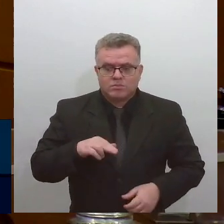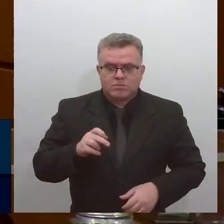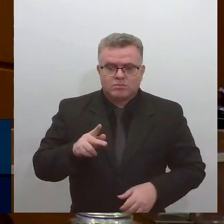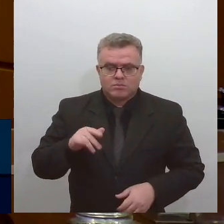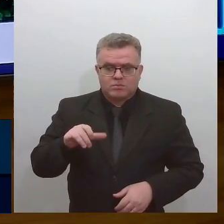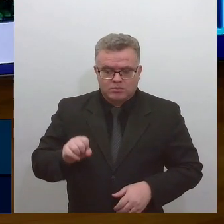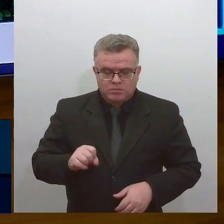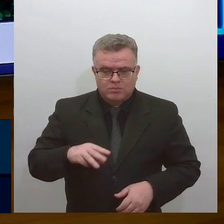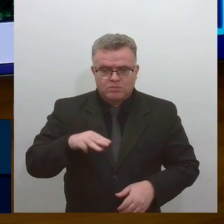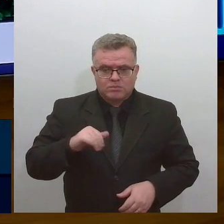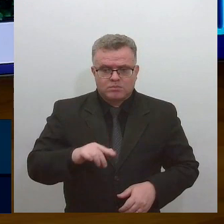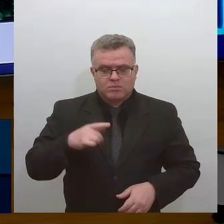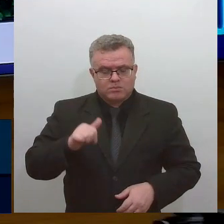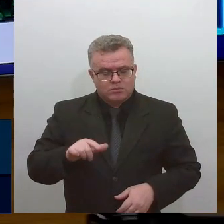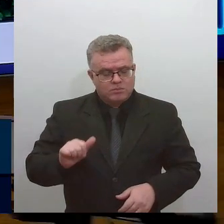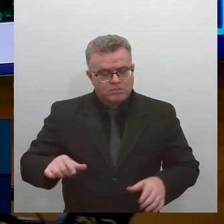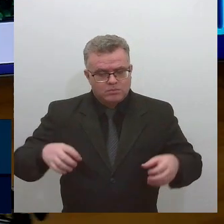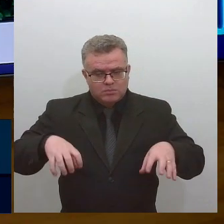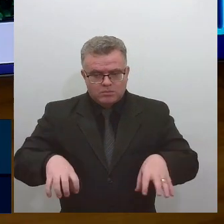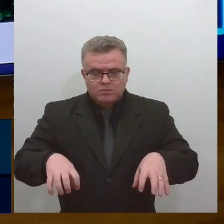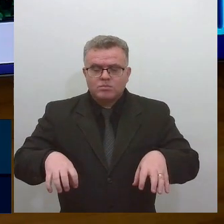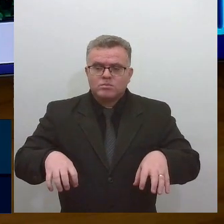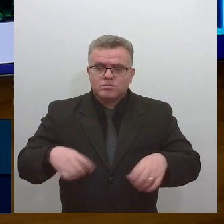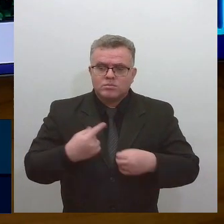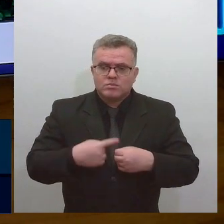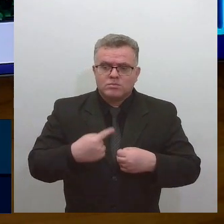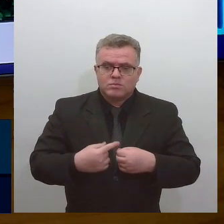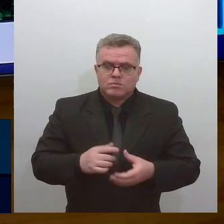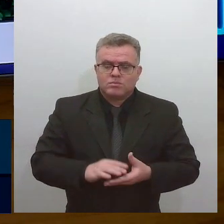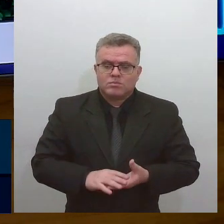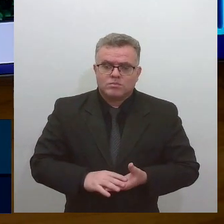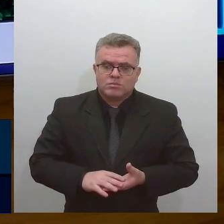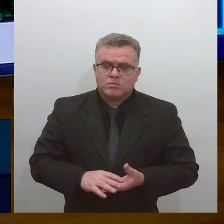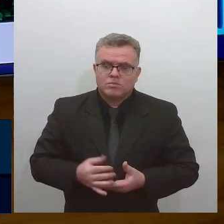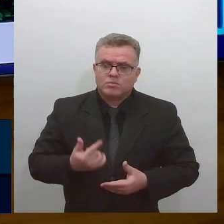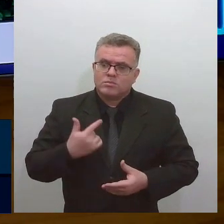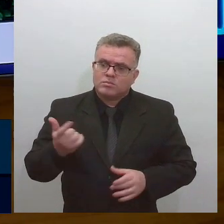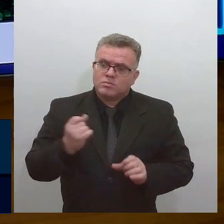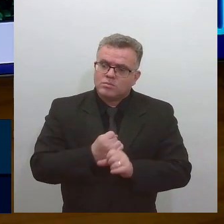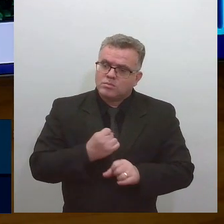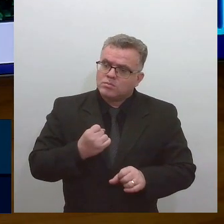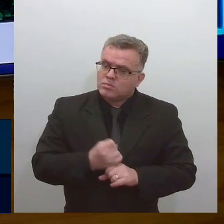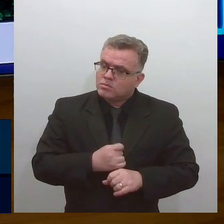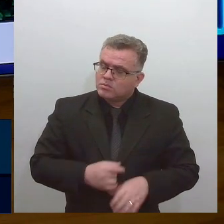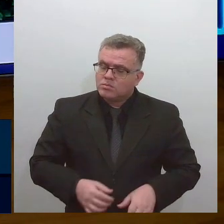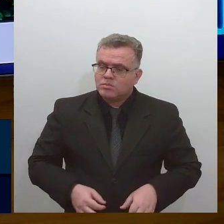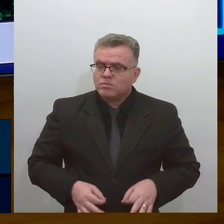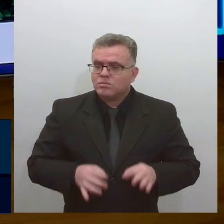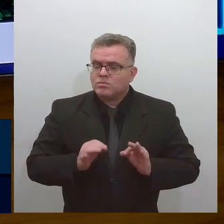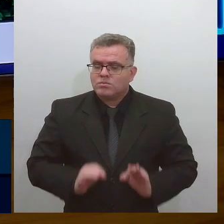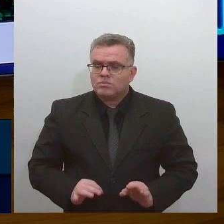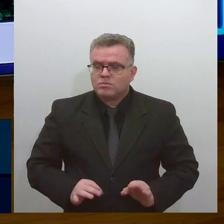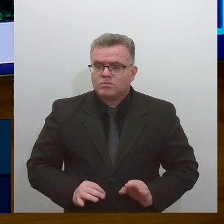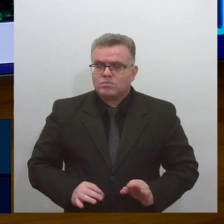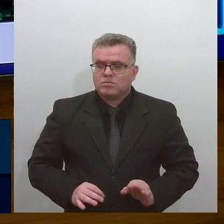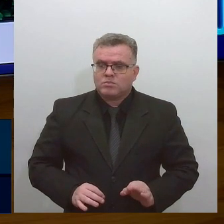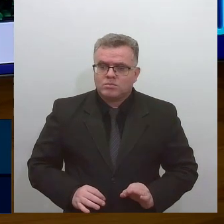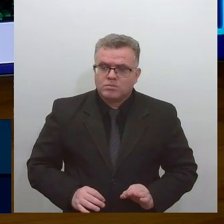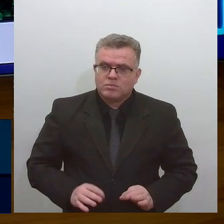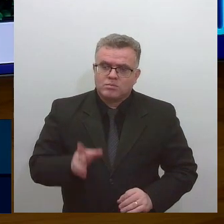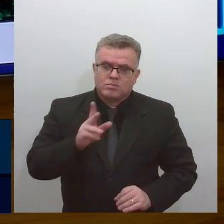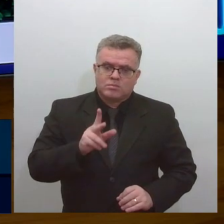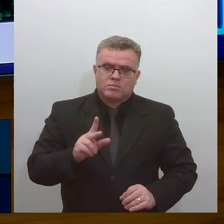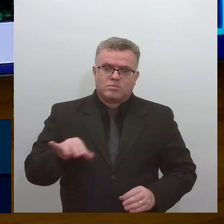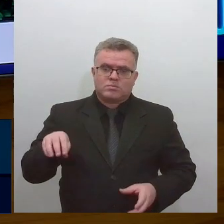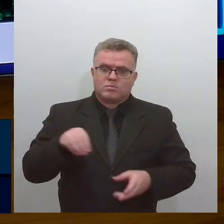malhada outra obra que eu tenho certeza que agora vai estar em fase de projeto Mas ela precisa ser muito discutida com a